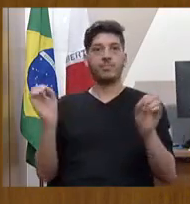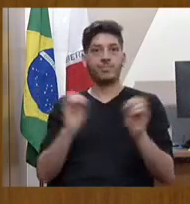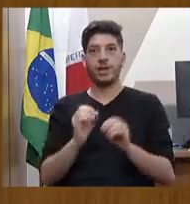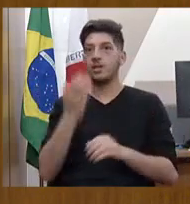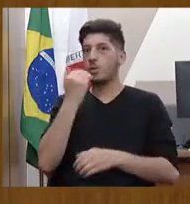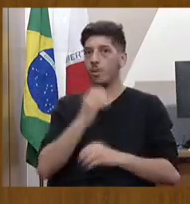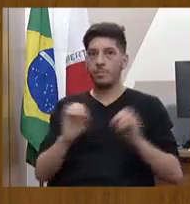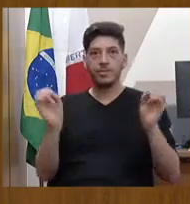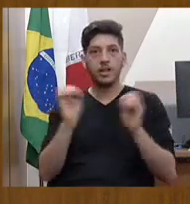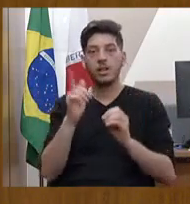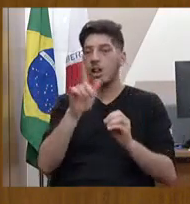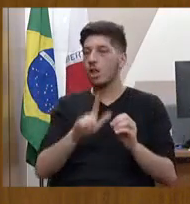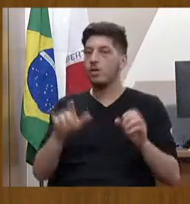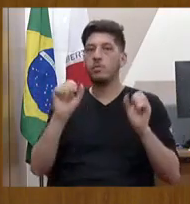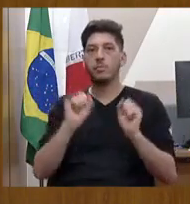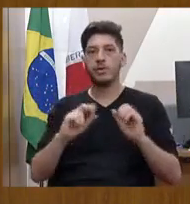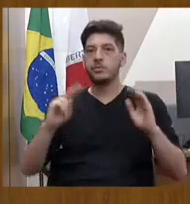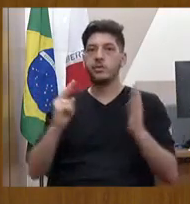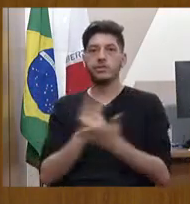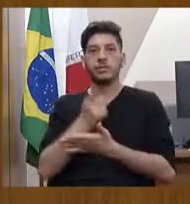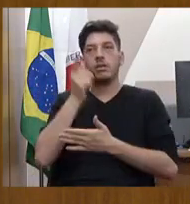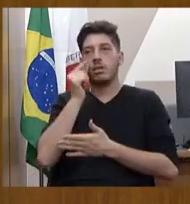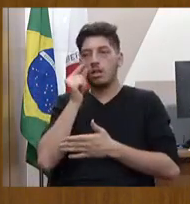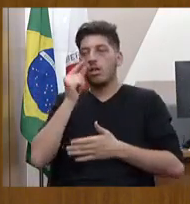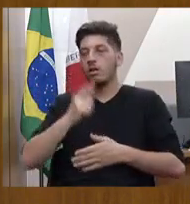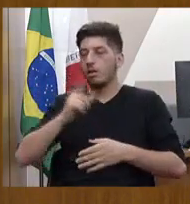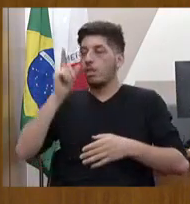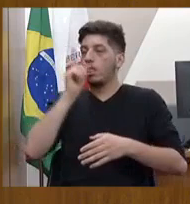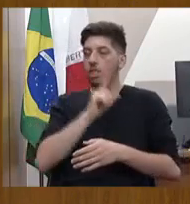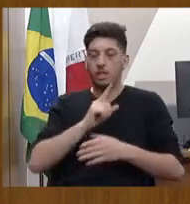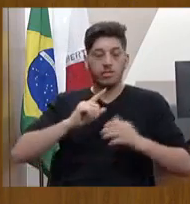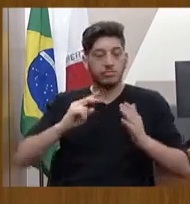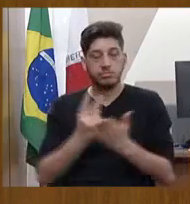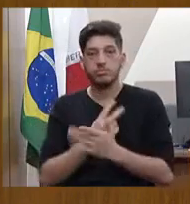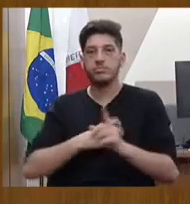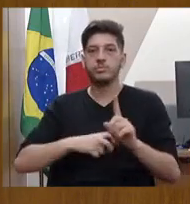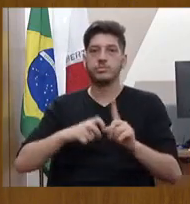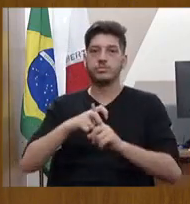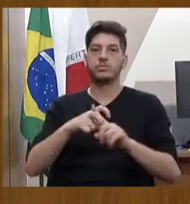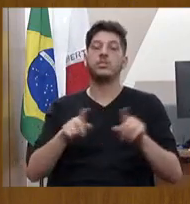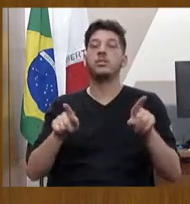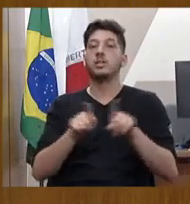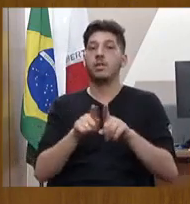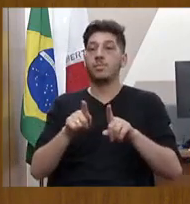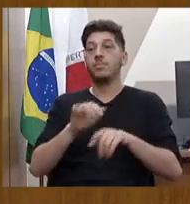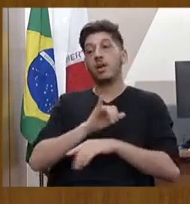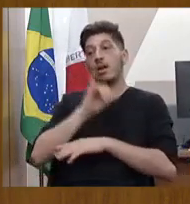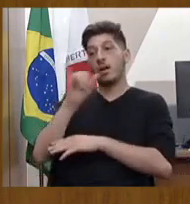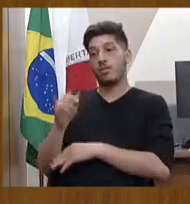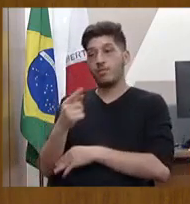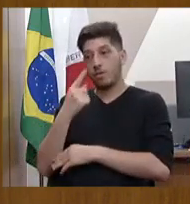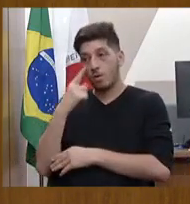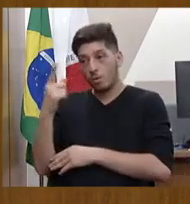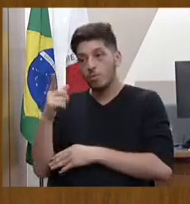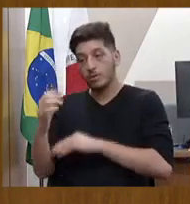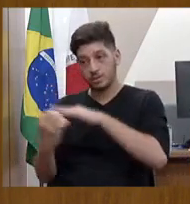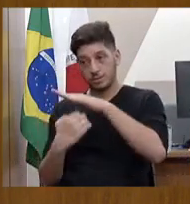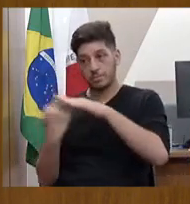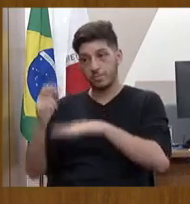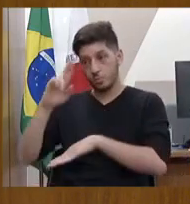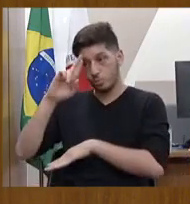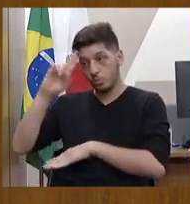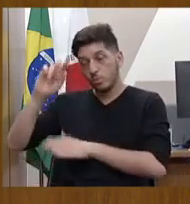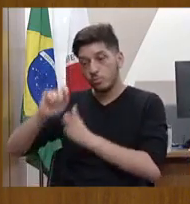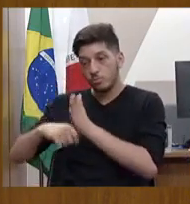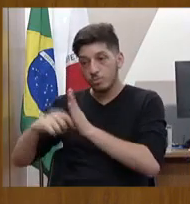suscetível ao acidente de trabalho e muitas vezes a gente informa isso ao empregador de que aquela situação vai fazer